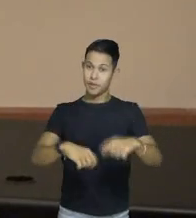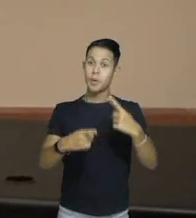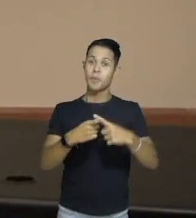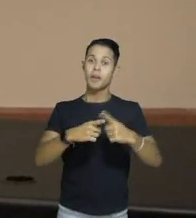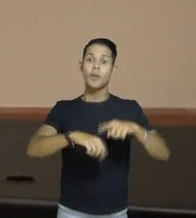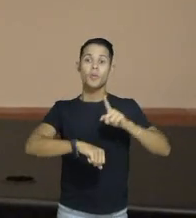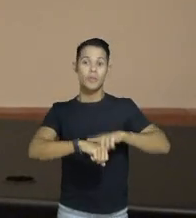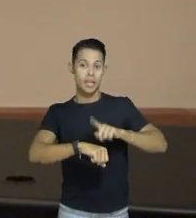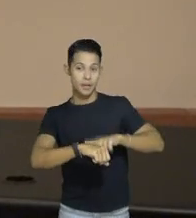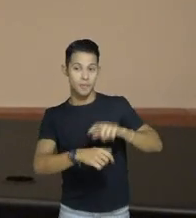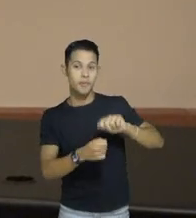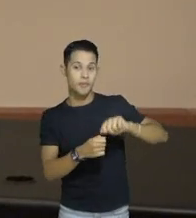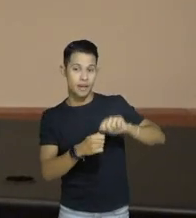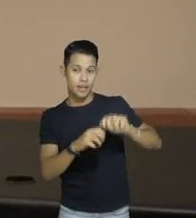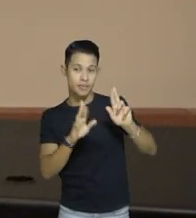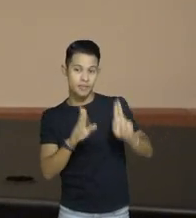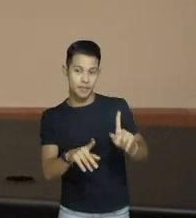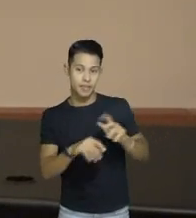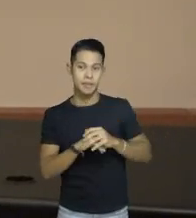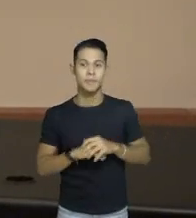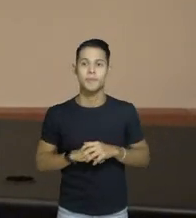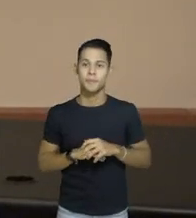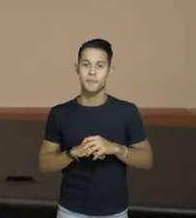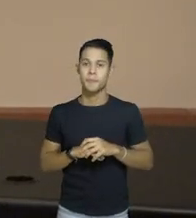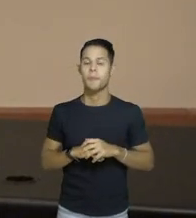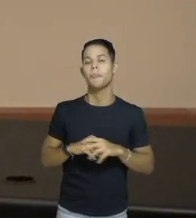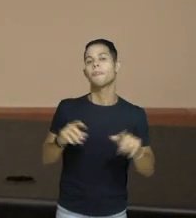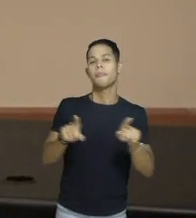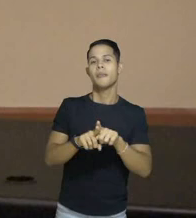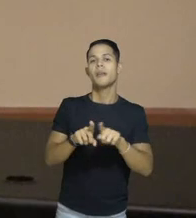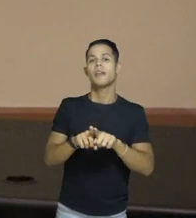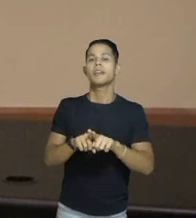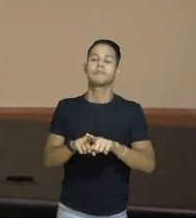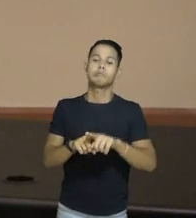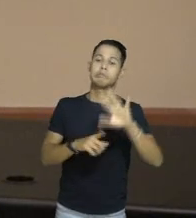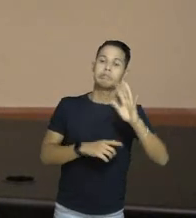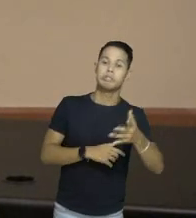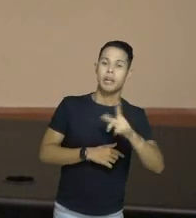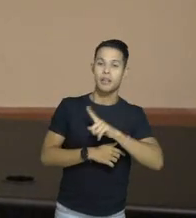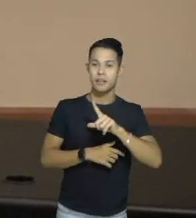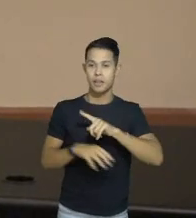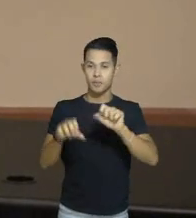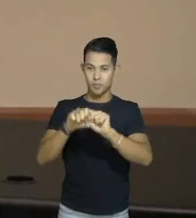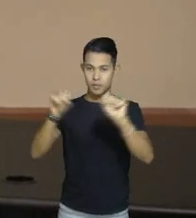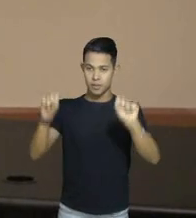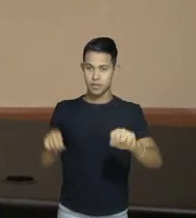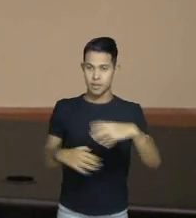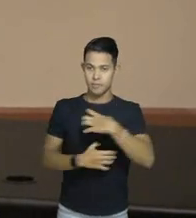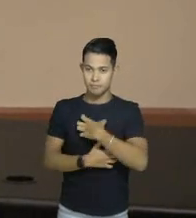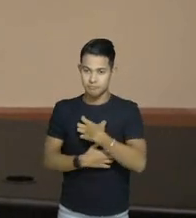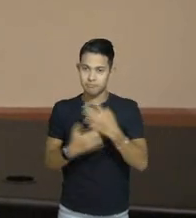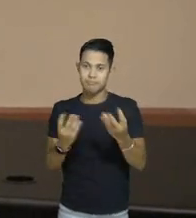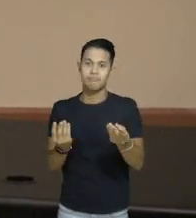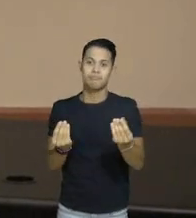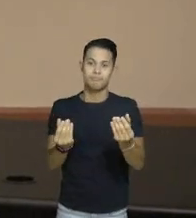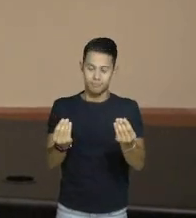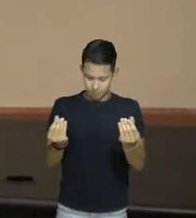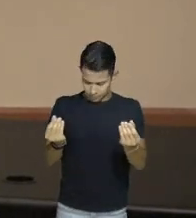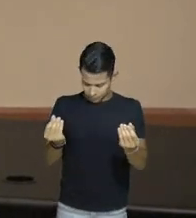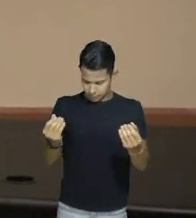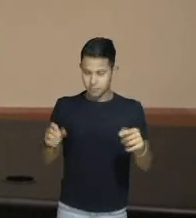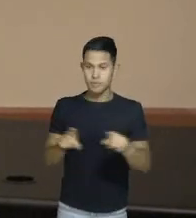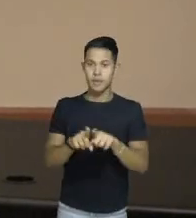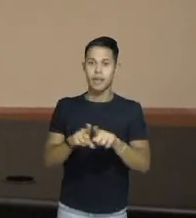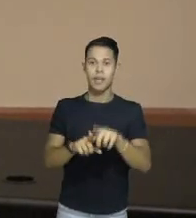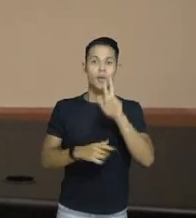muita diferença, principalmente quando já temos um sistema emocional que está abalado. E o resultado